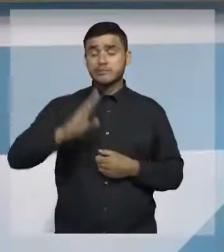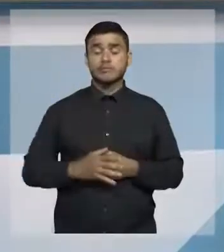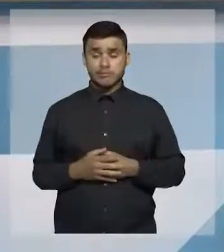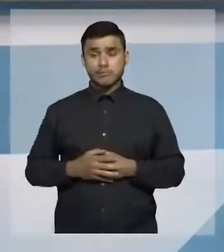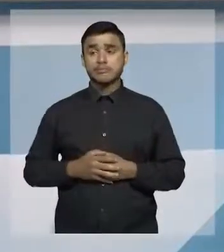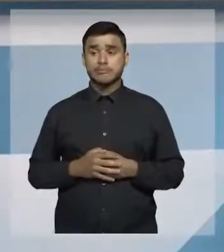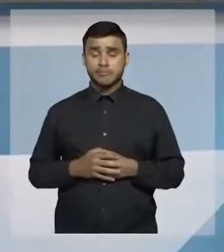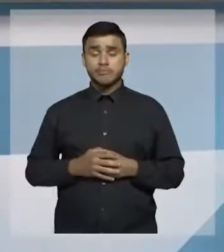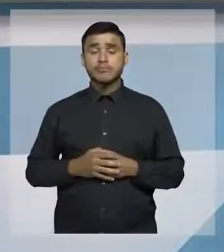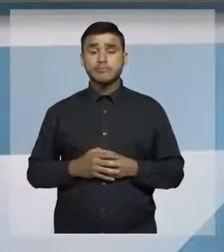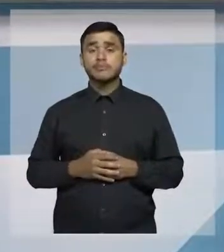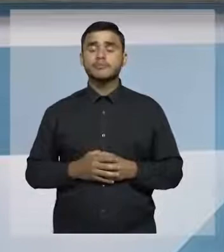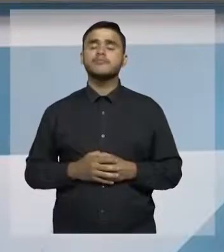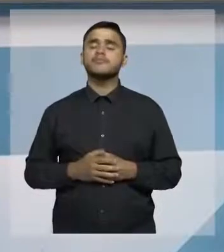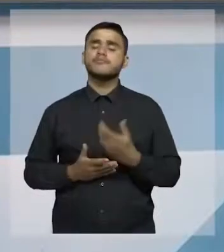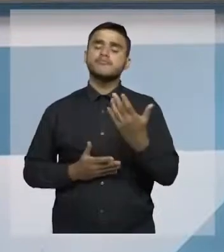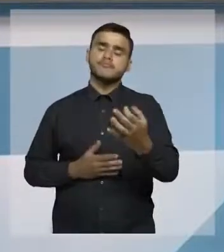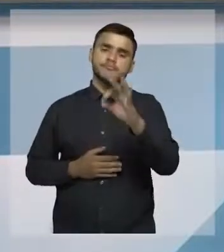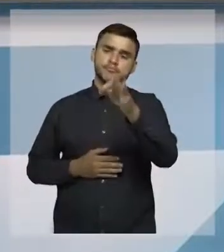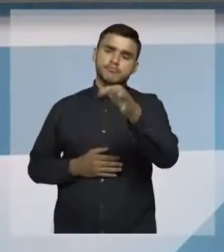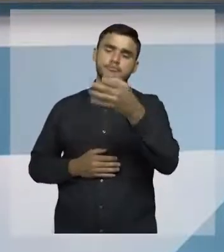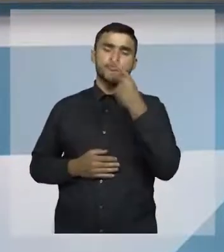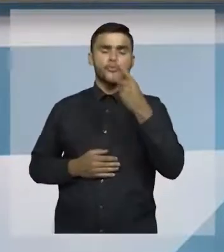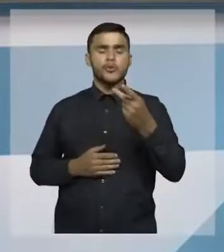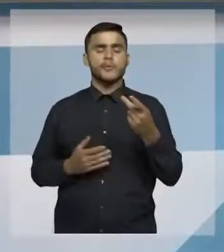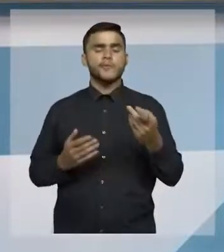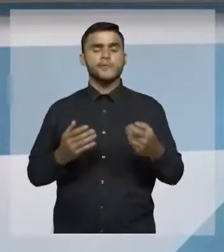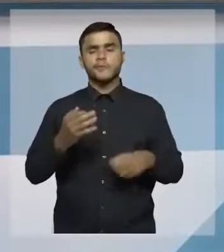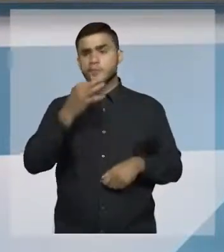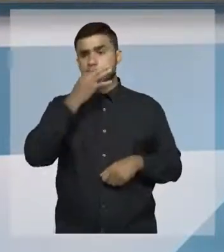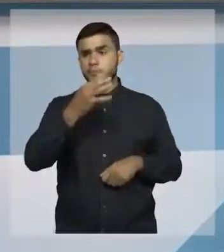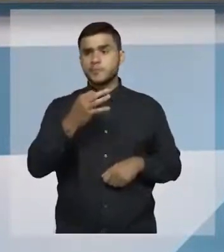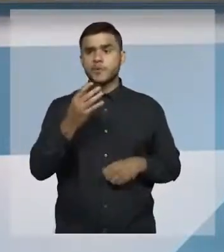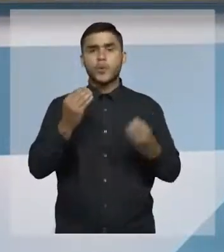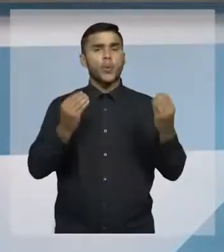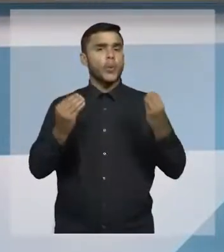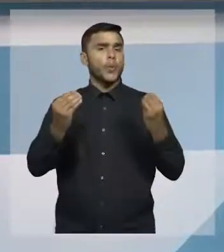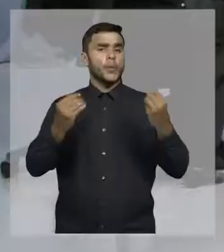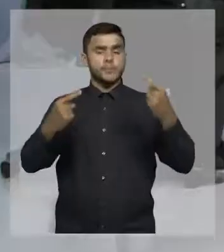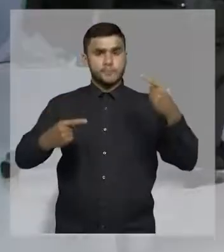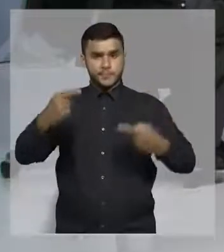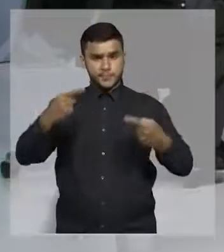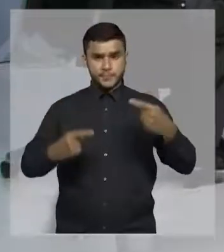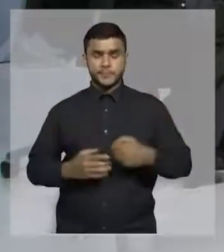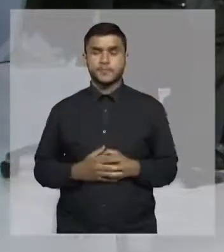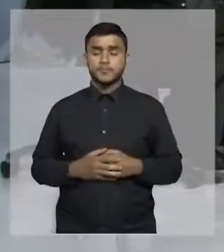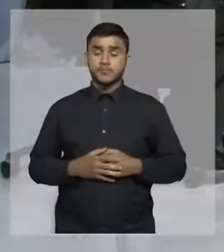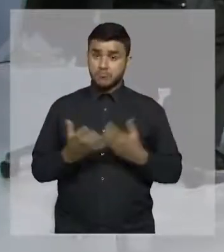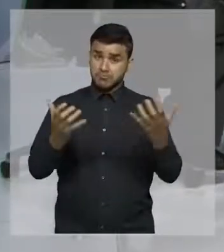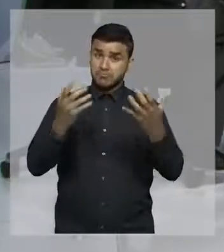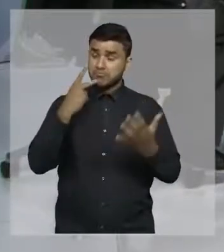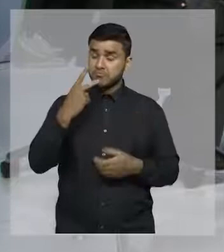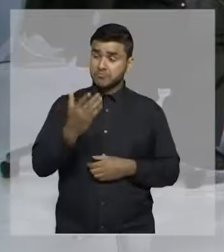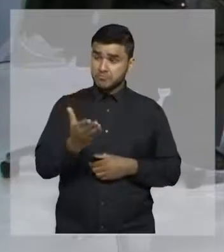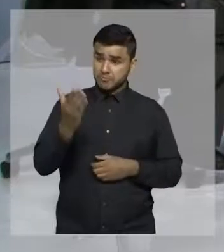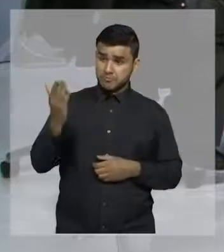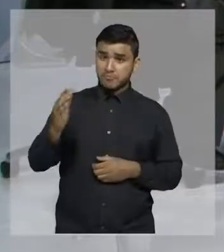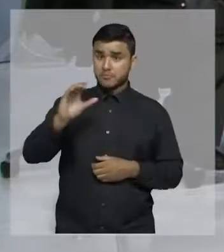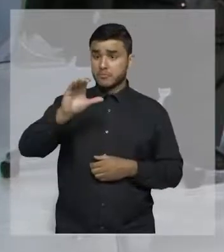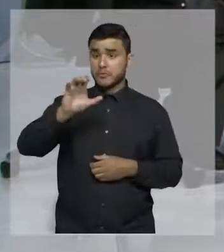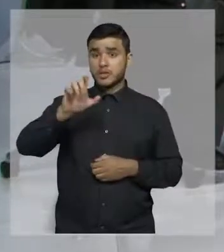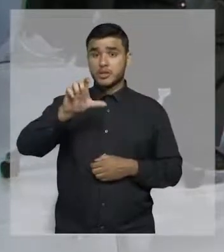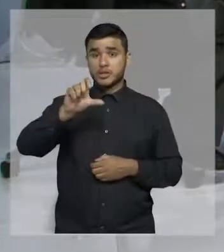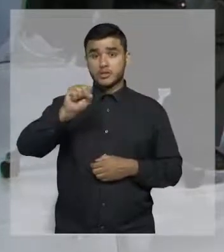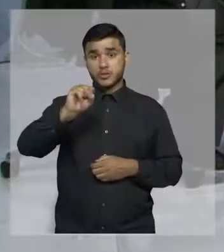você traz aí a discussão na perspectiva do aspecto político, eu quero trazer para o professor Clésio Arruda,